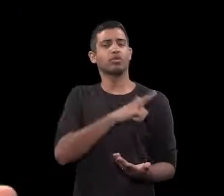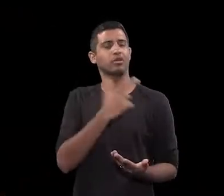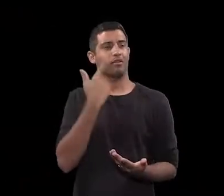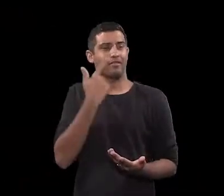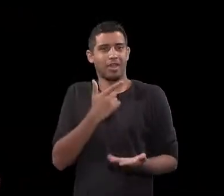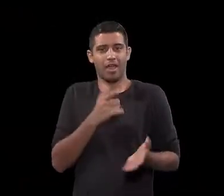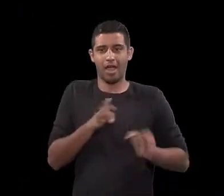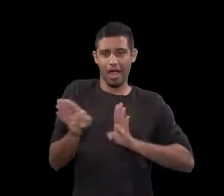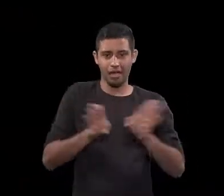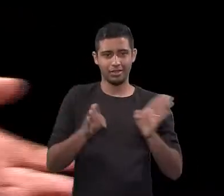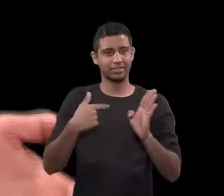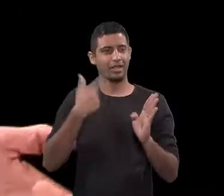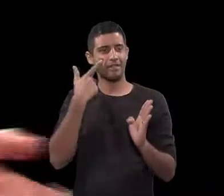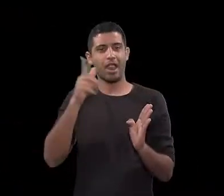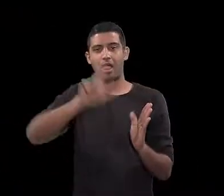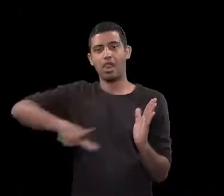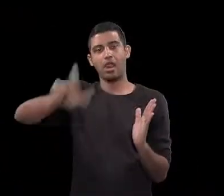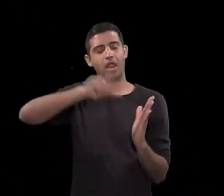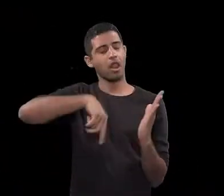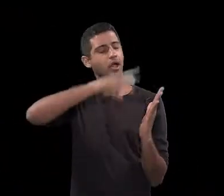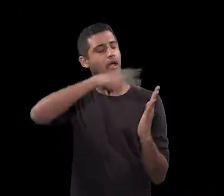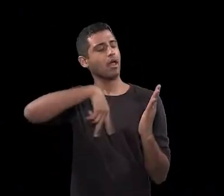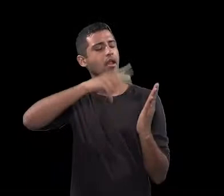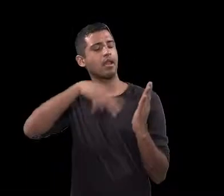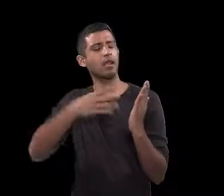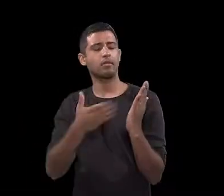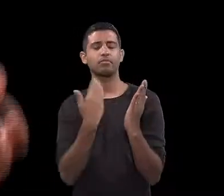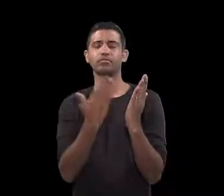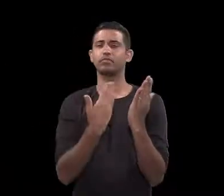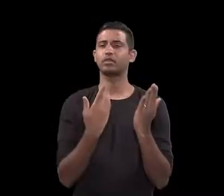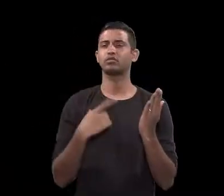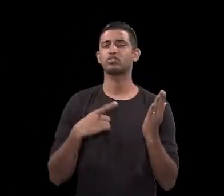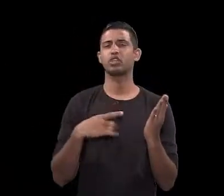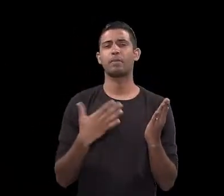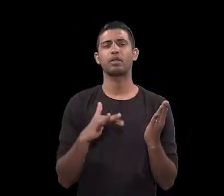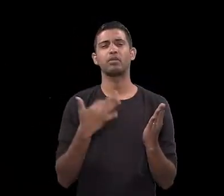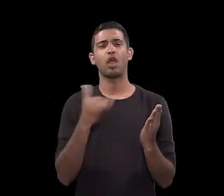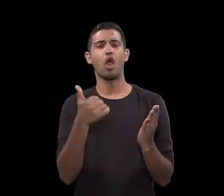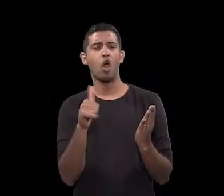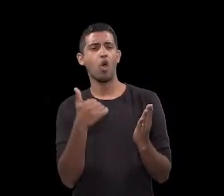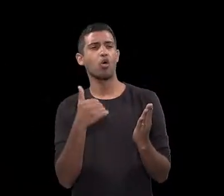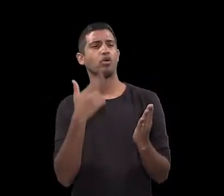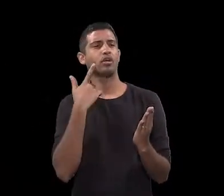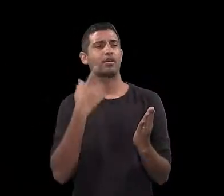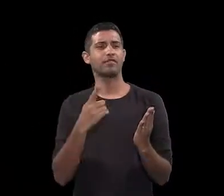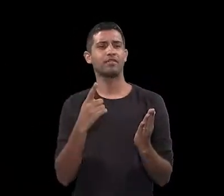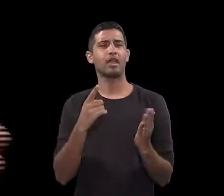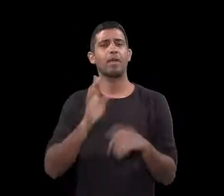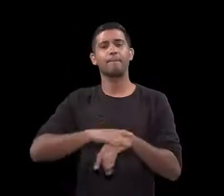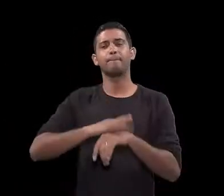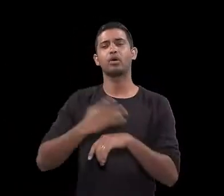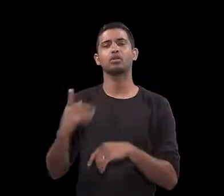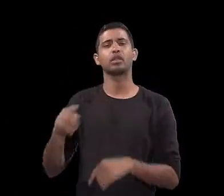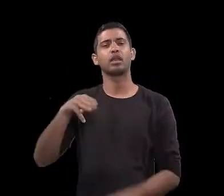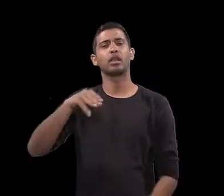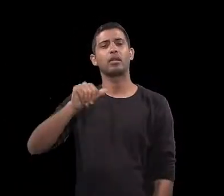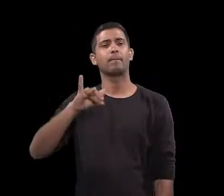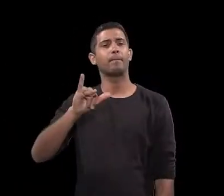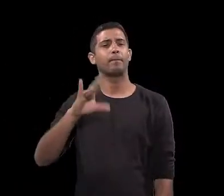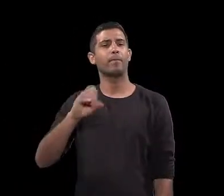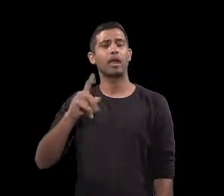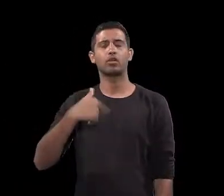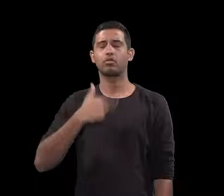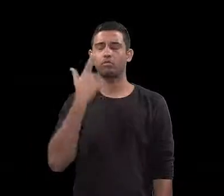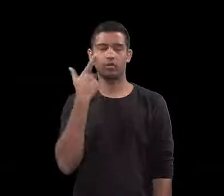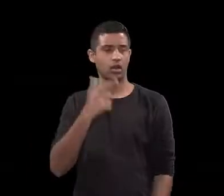cheguei a poder ter acesso à literatura. Por exemplo, o Malcolm X, tinha 11, 12 anos, leu a autobiografia do